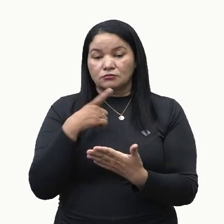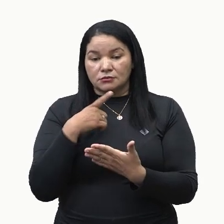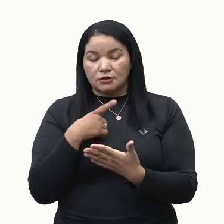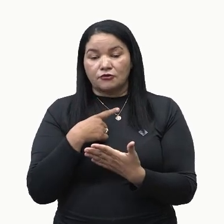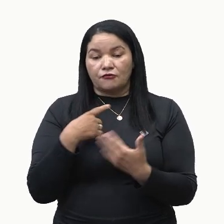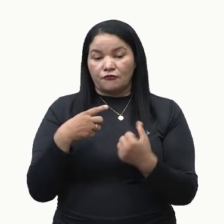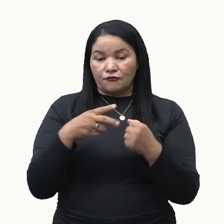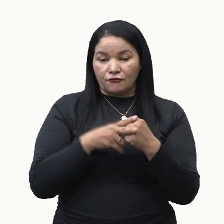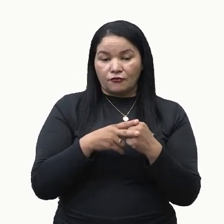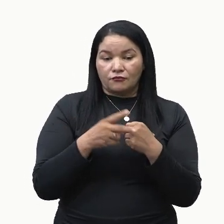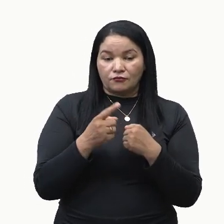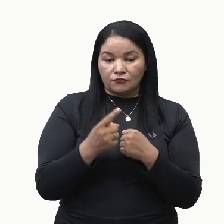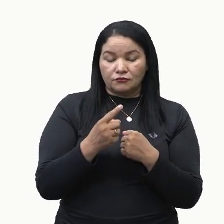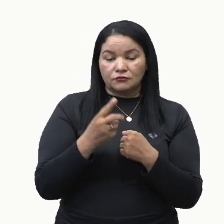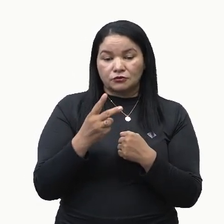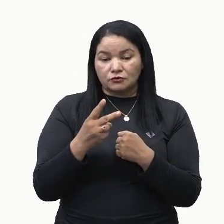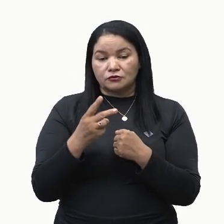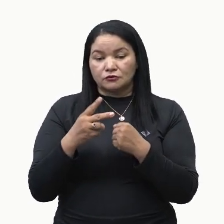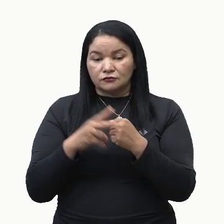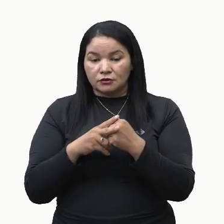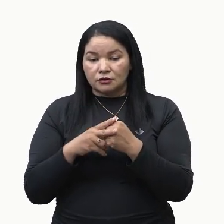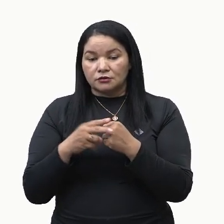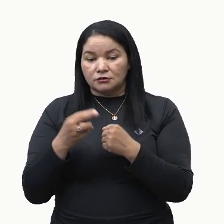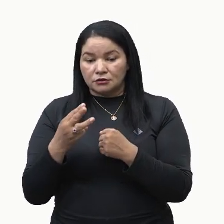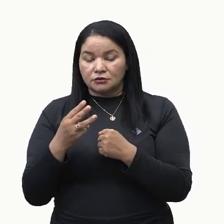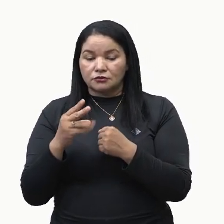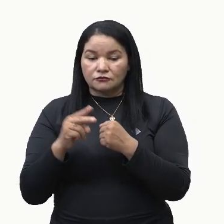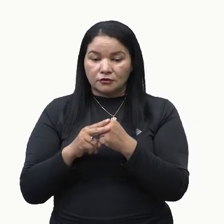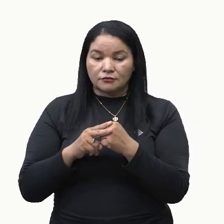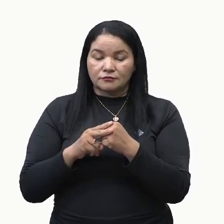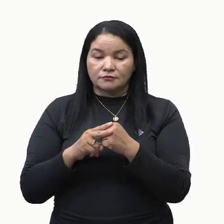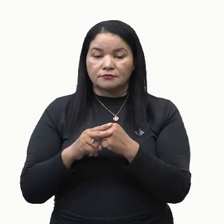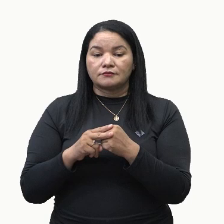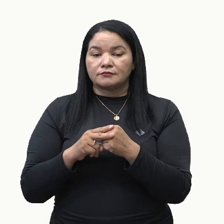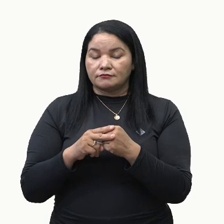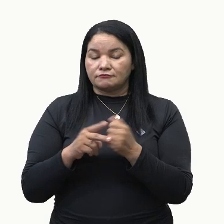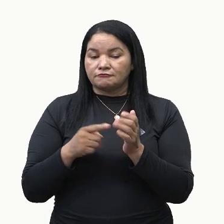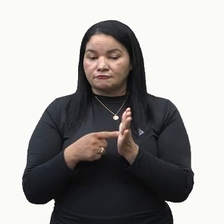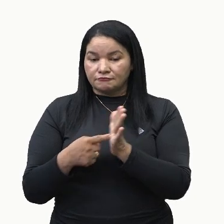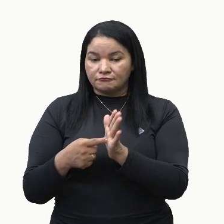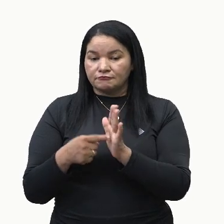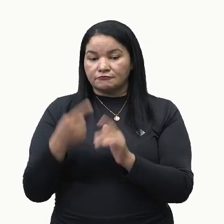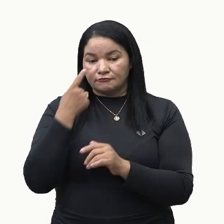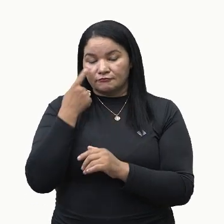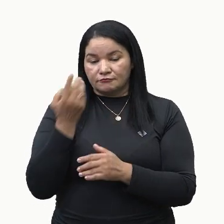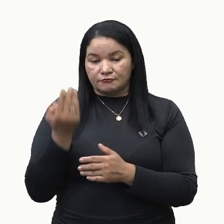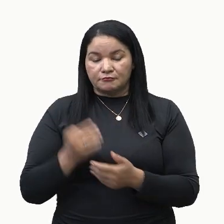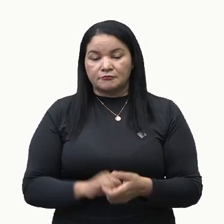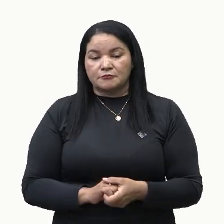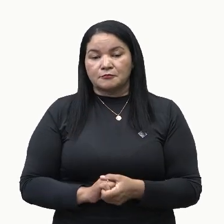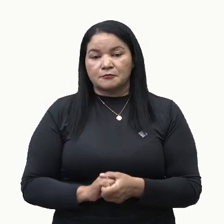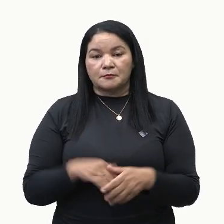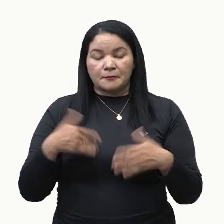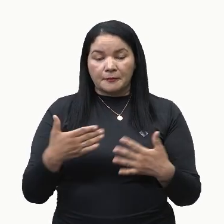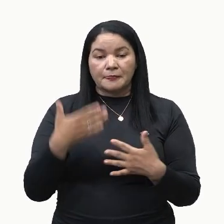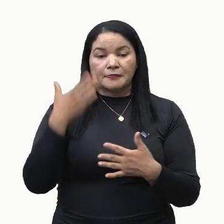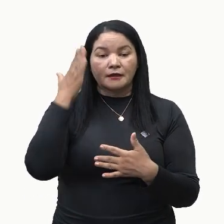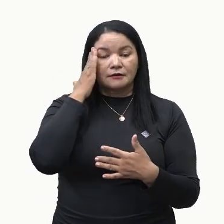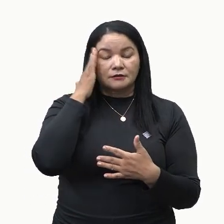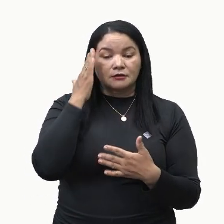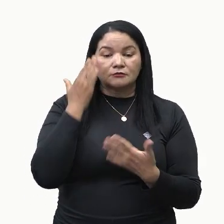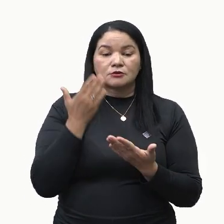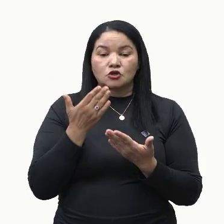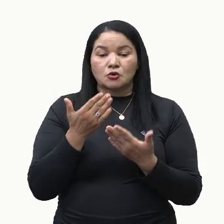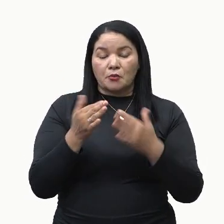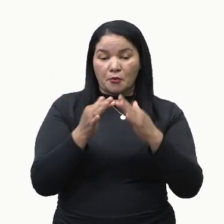um verbo, dois verbos, três verbos aí nesse período, ok? Então já sabemos então que nesse